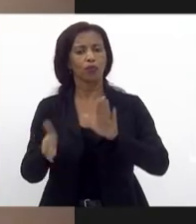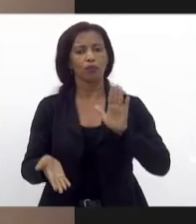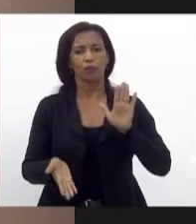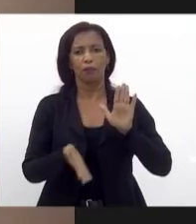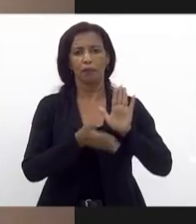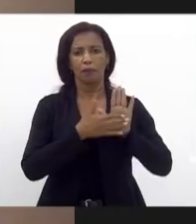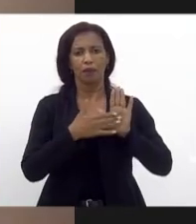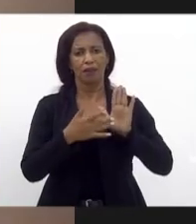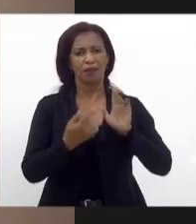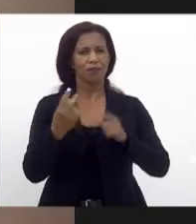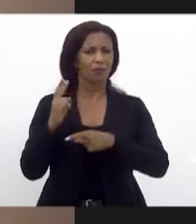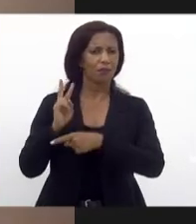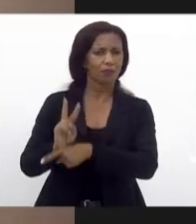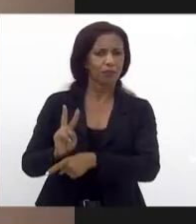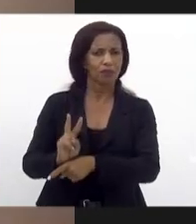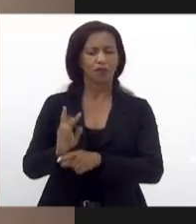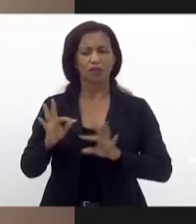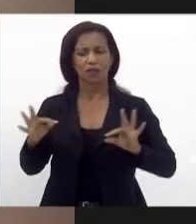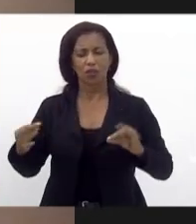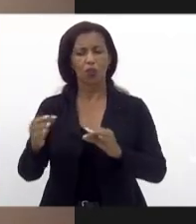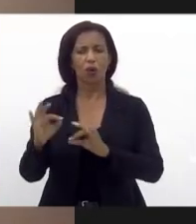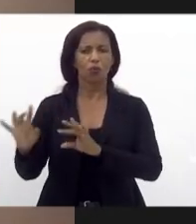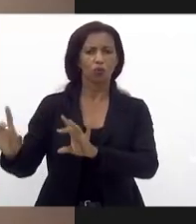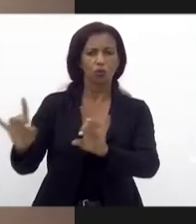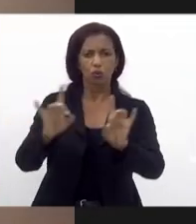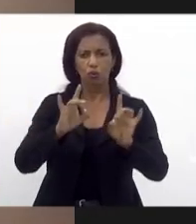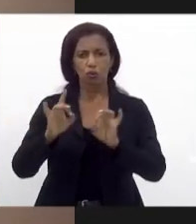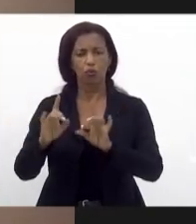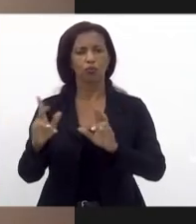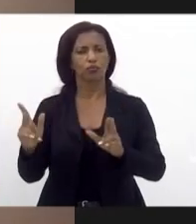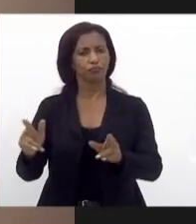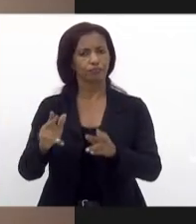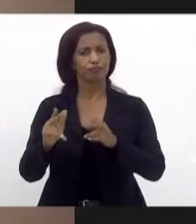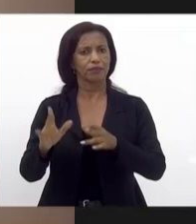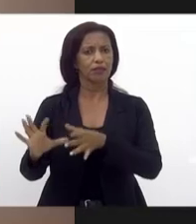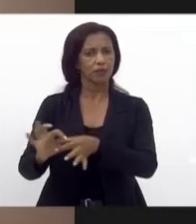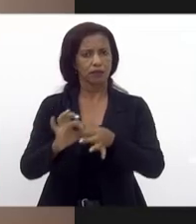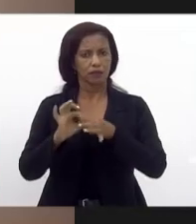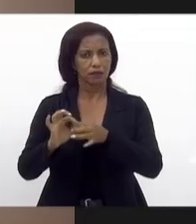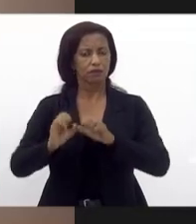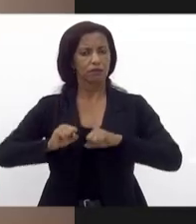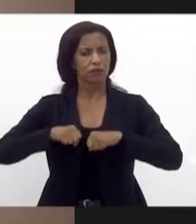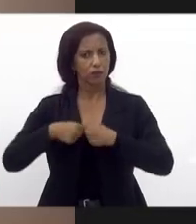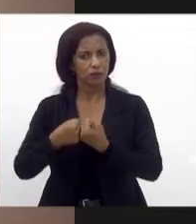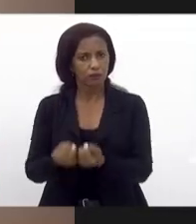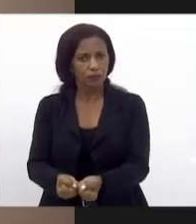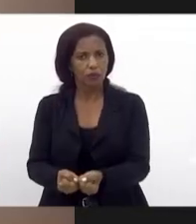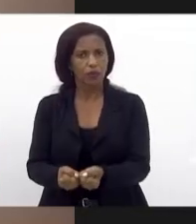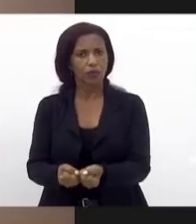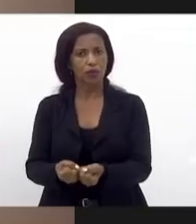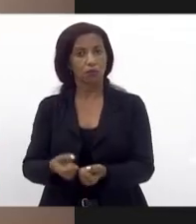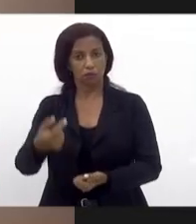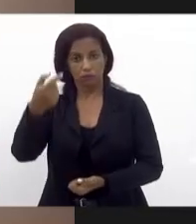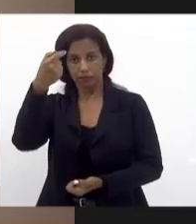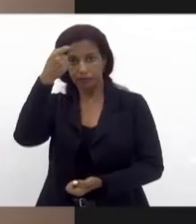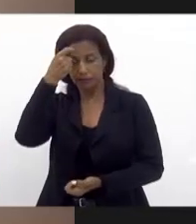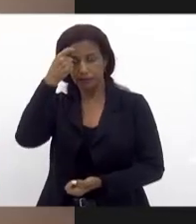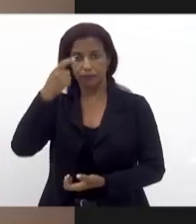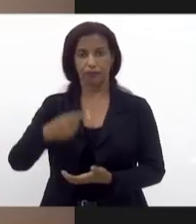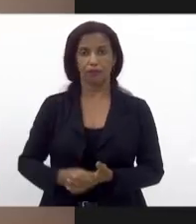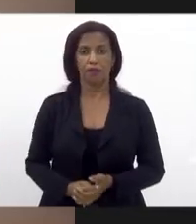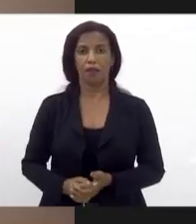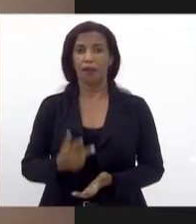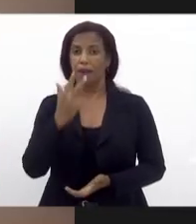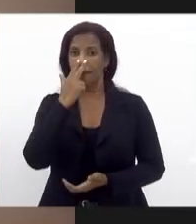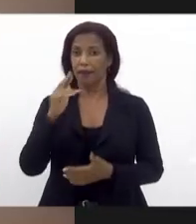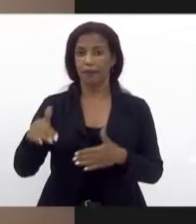mandato nessa defesa, assim como todos aqui estão fazendo o mesmo, e essa união é que nos dá força e coerência, porque